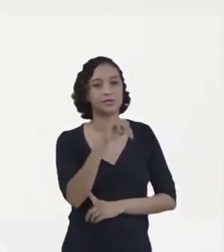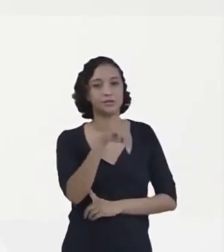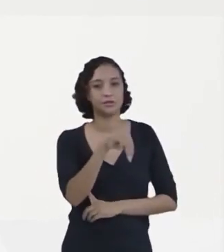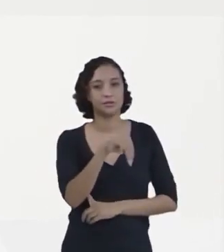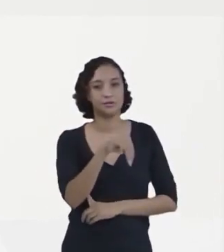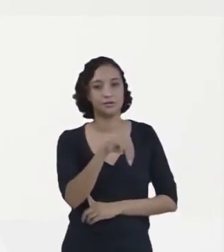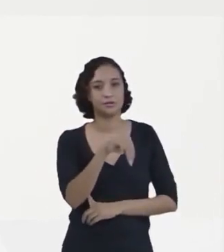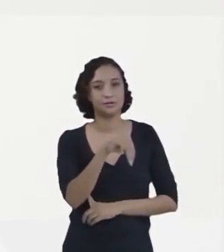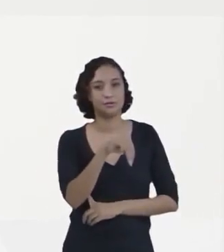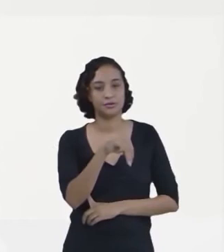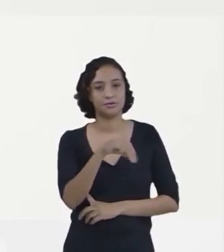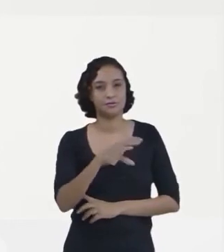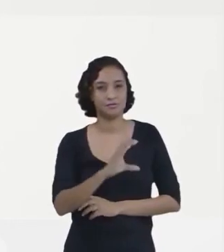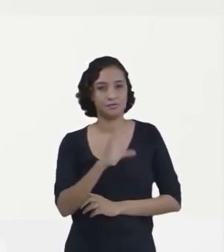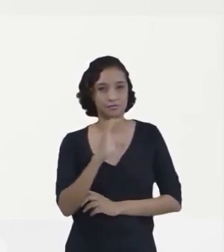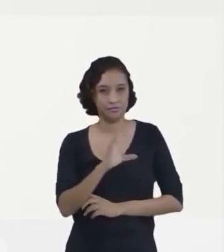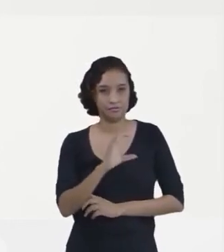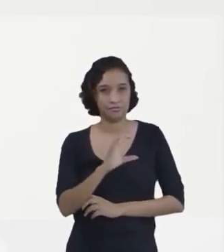1 metro